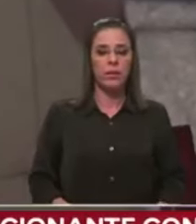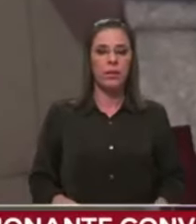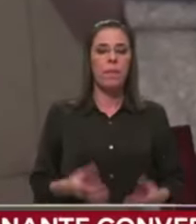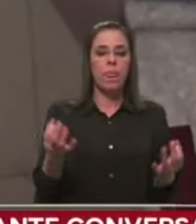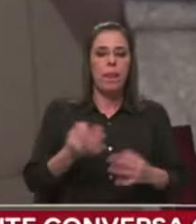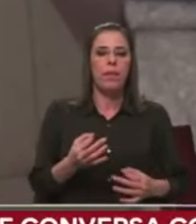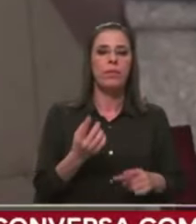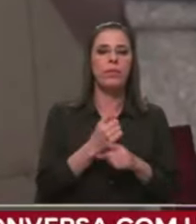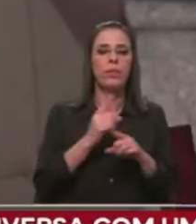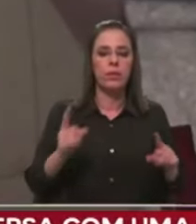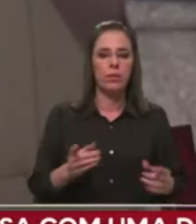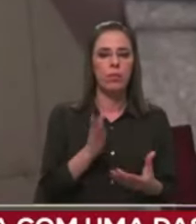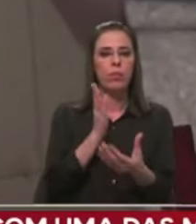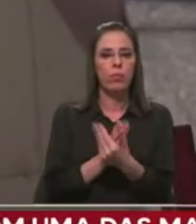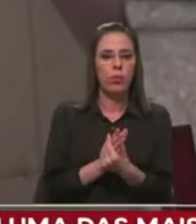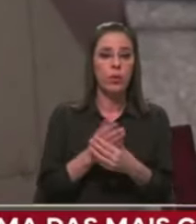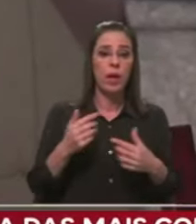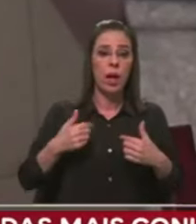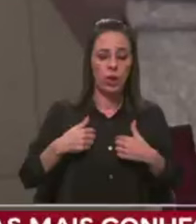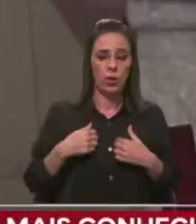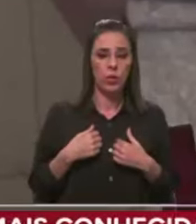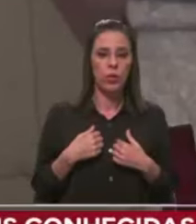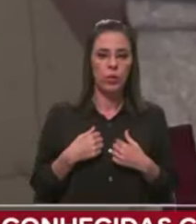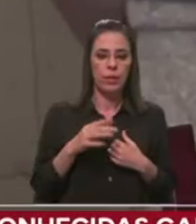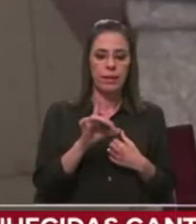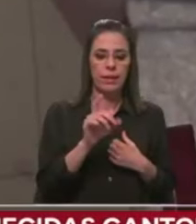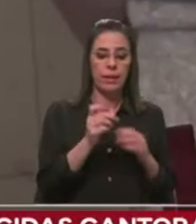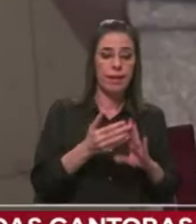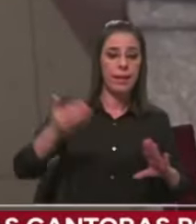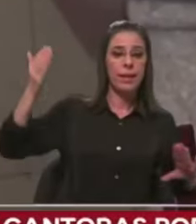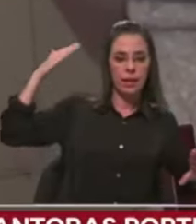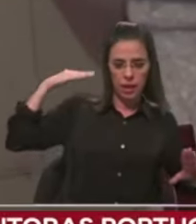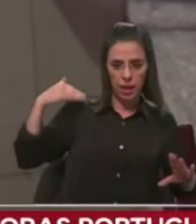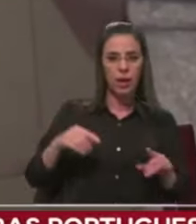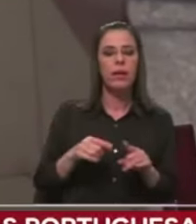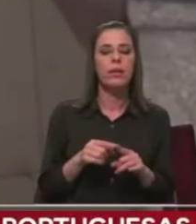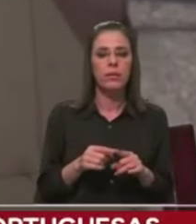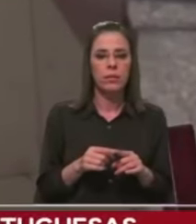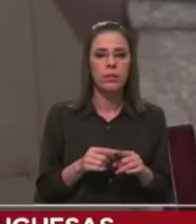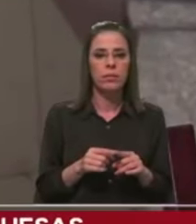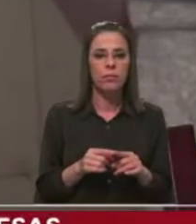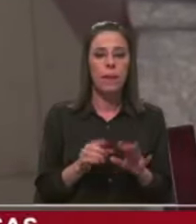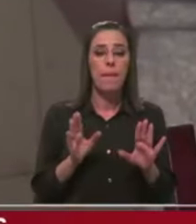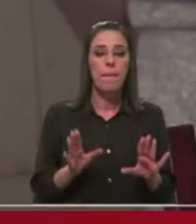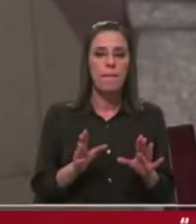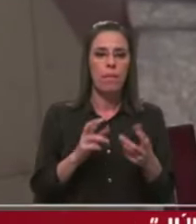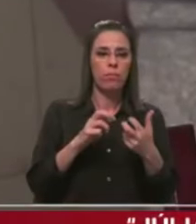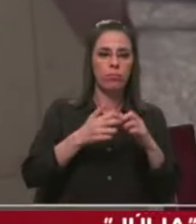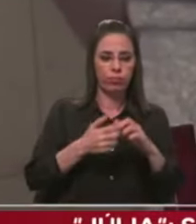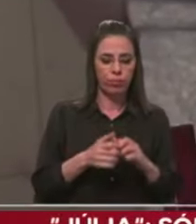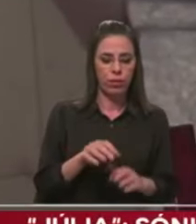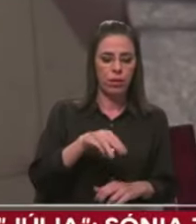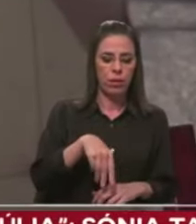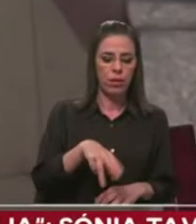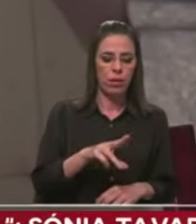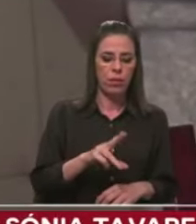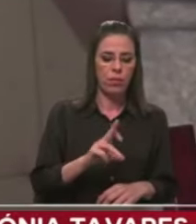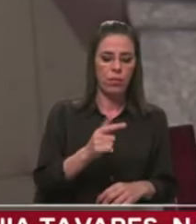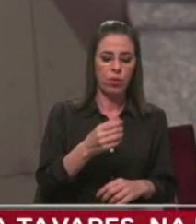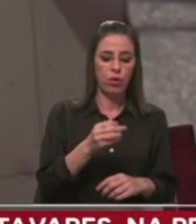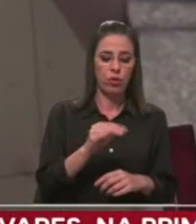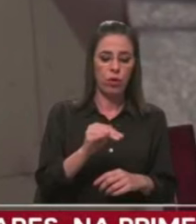colocaram por um processo que eu tive há se anos atrás H uma zaragata na morosa